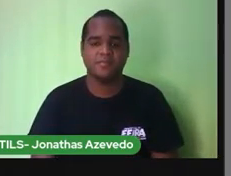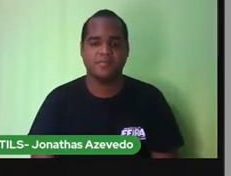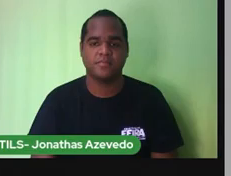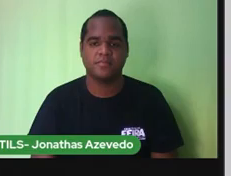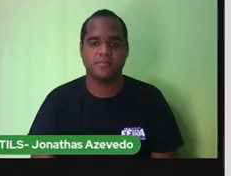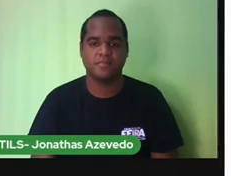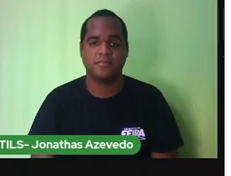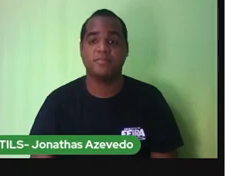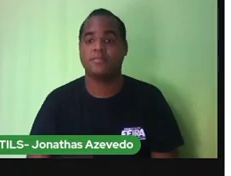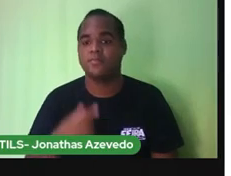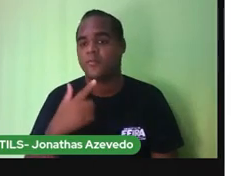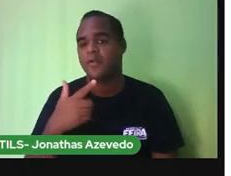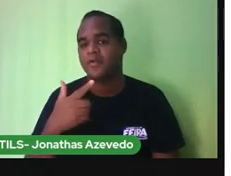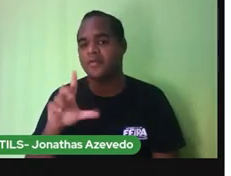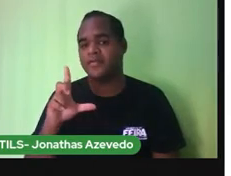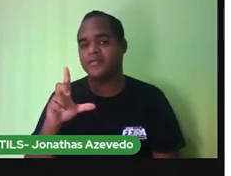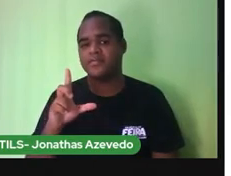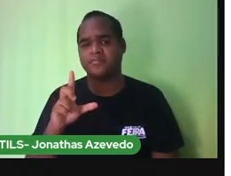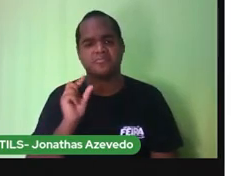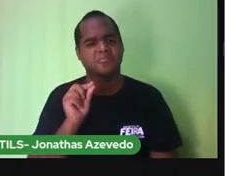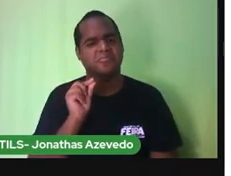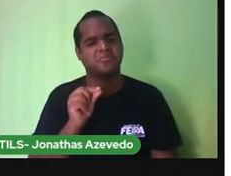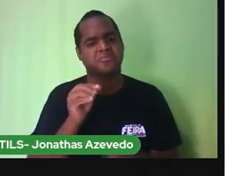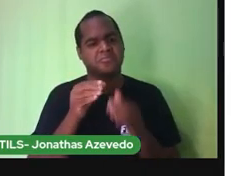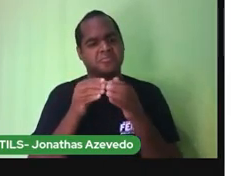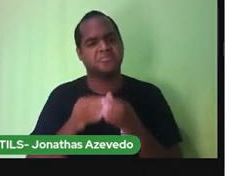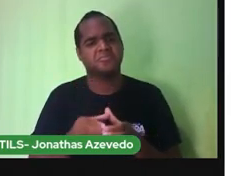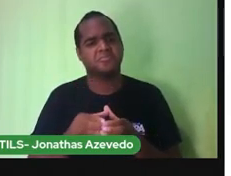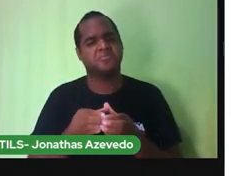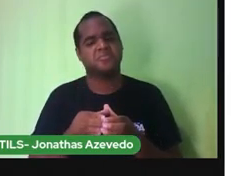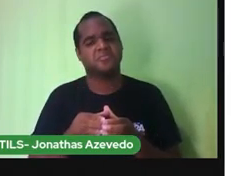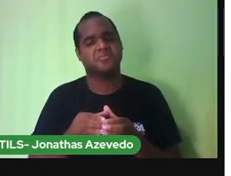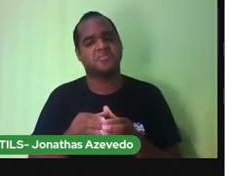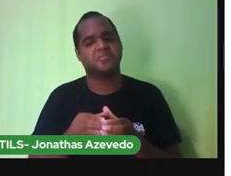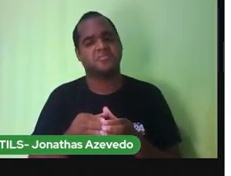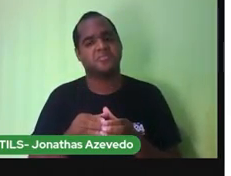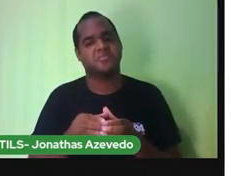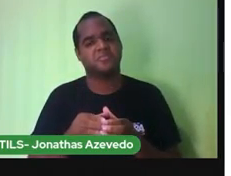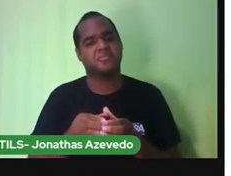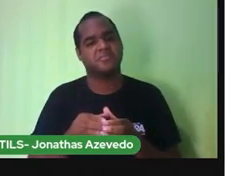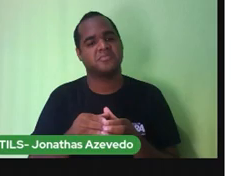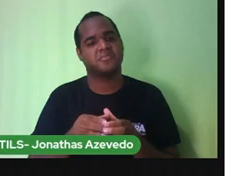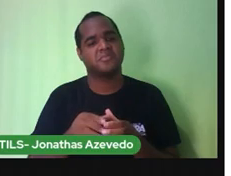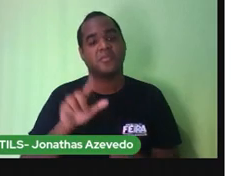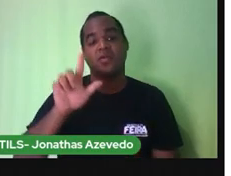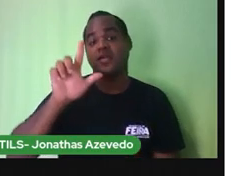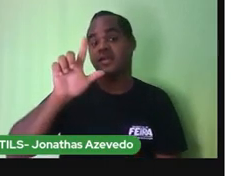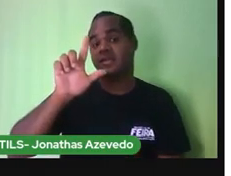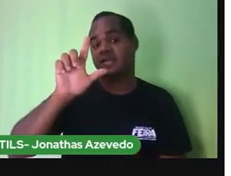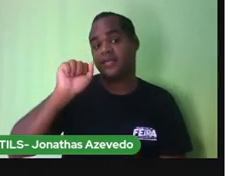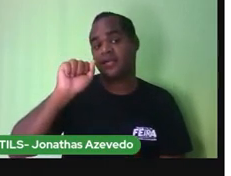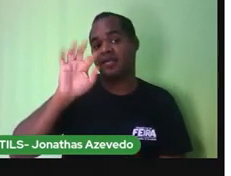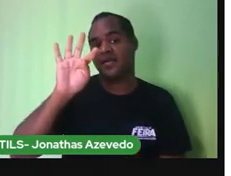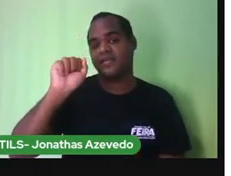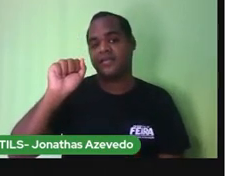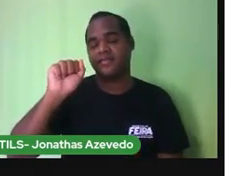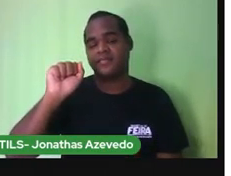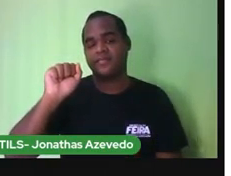próxima figurinha O que é isso hum hum uma lata